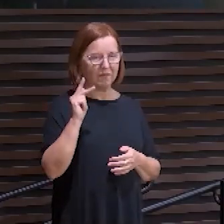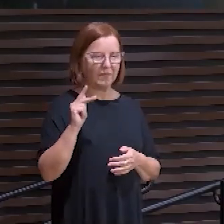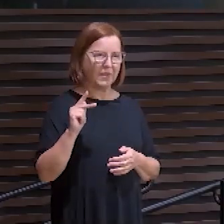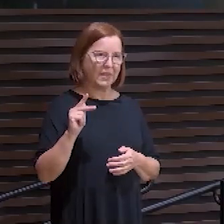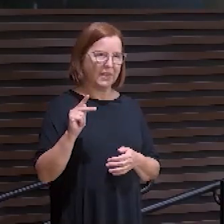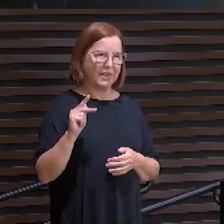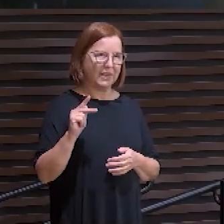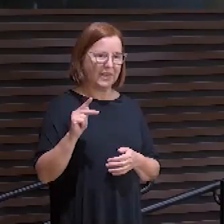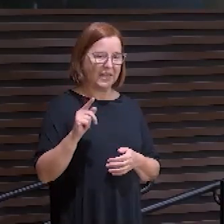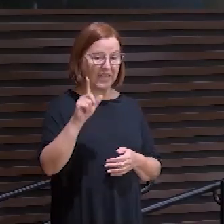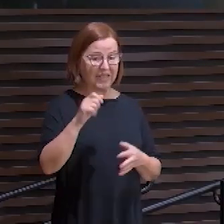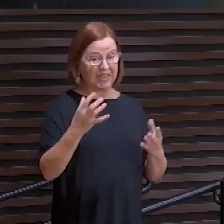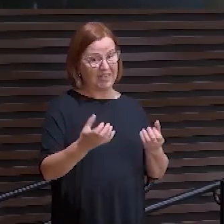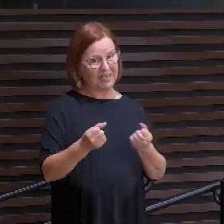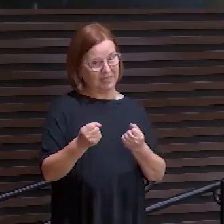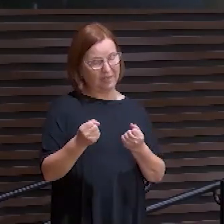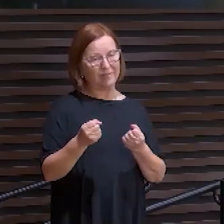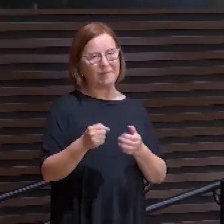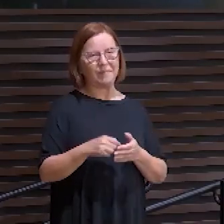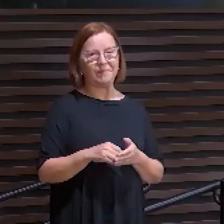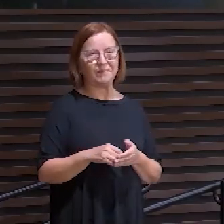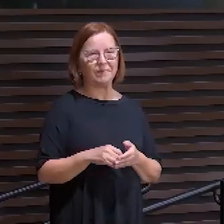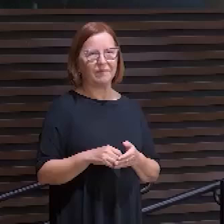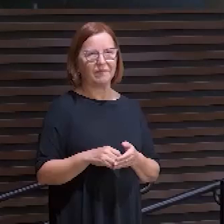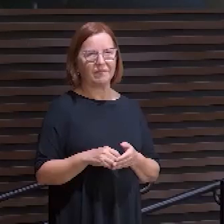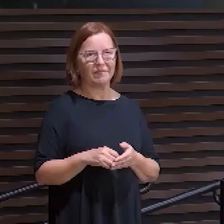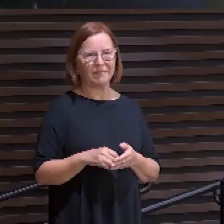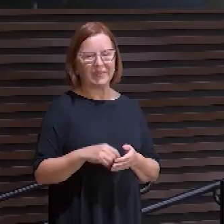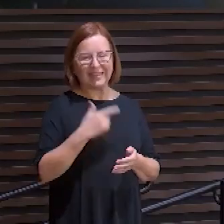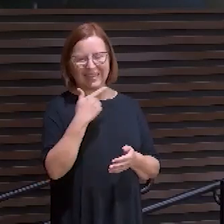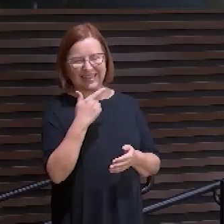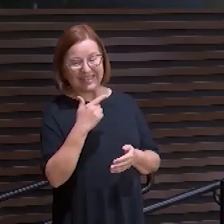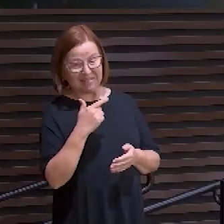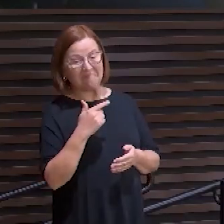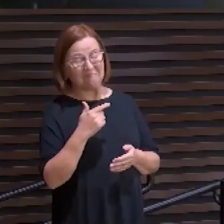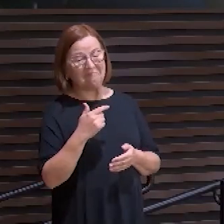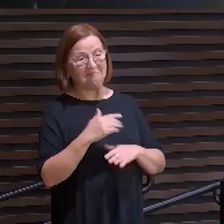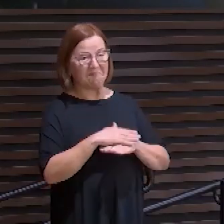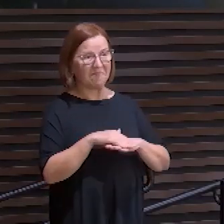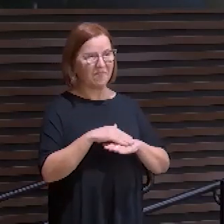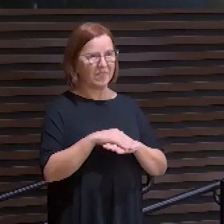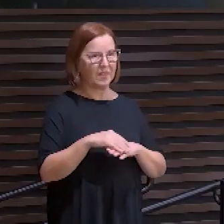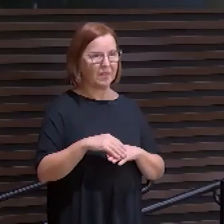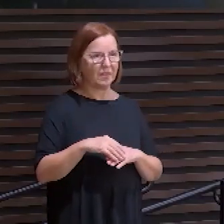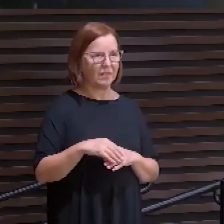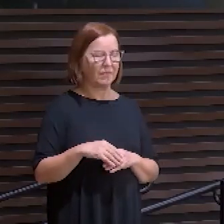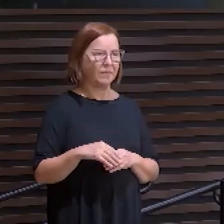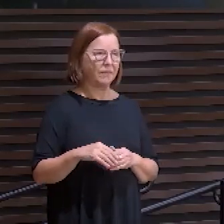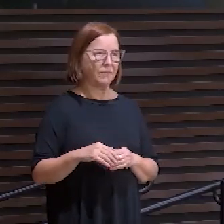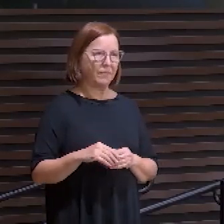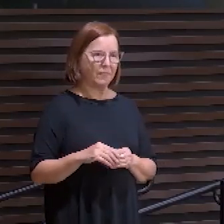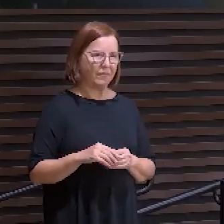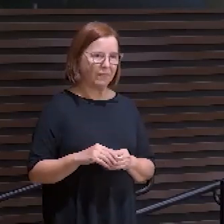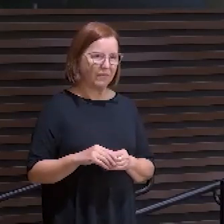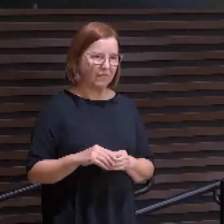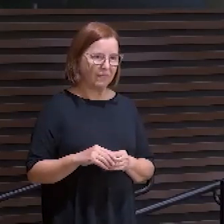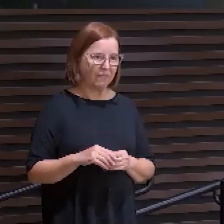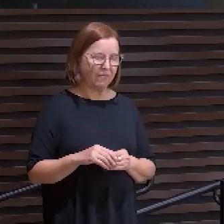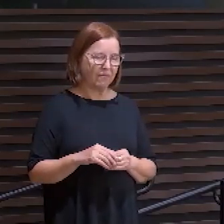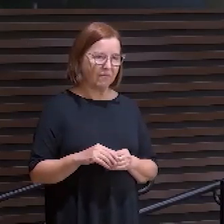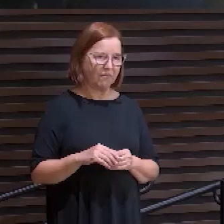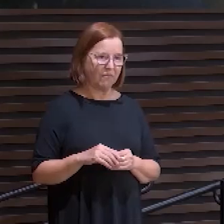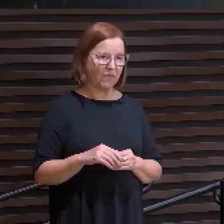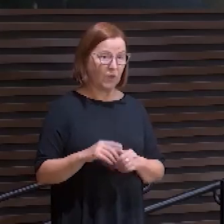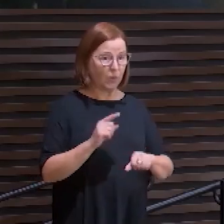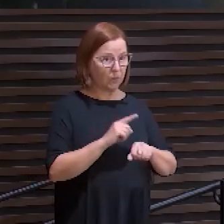espaço no ambiente, achou gracejos agradáveis, quase parecia um deles. Em um